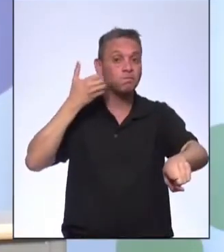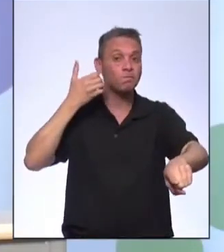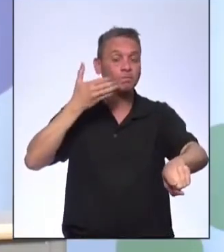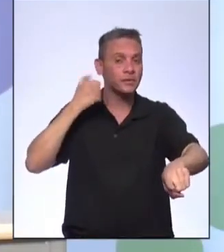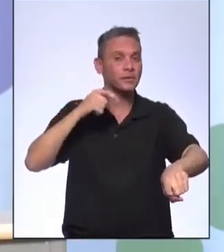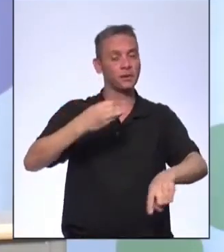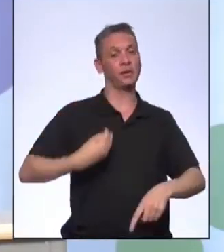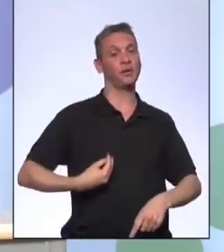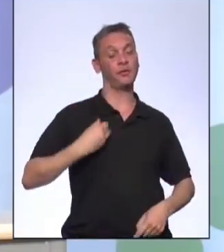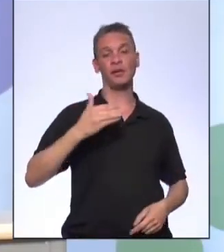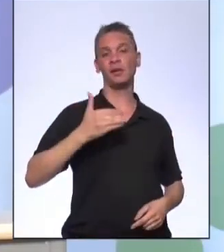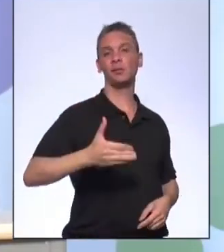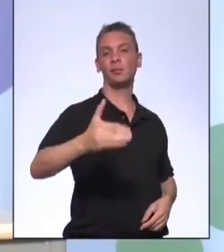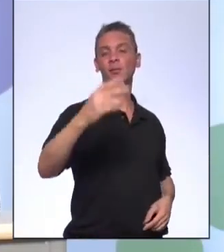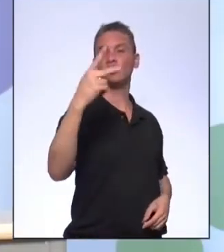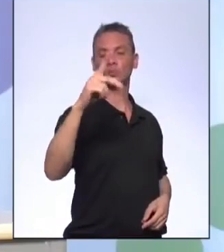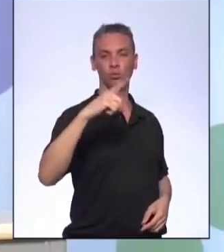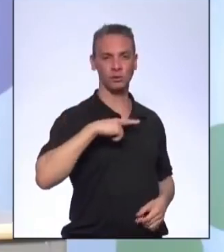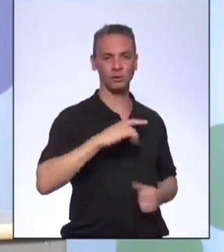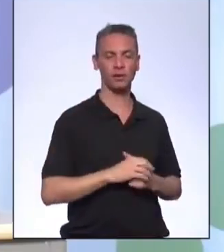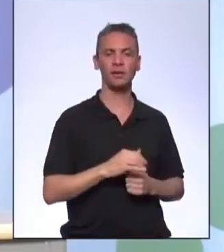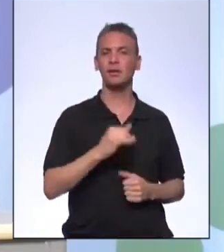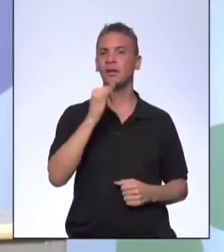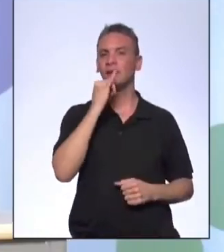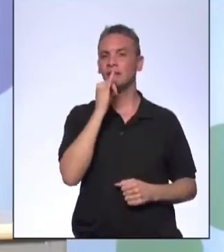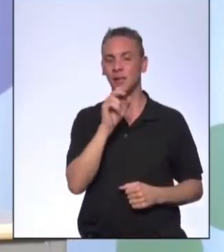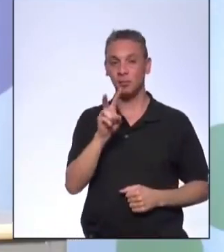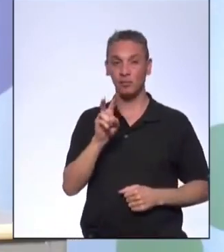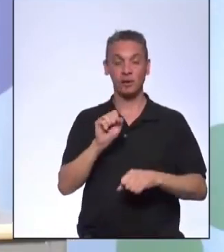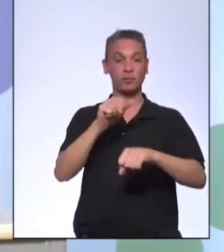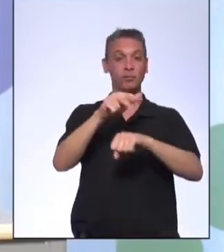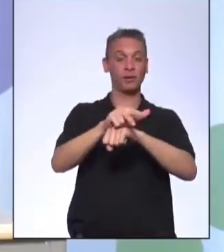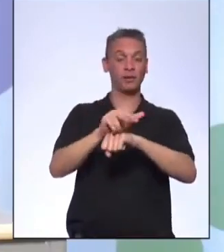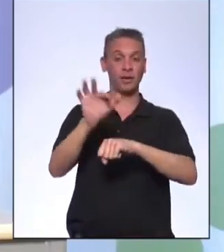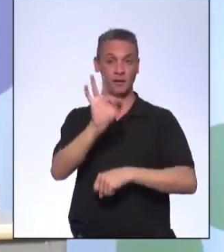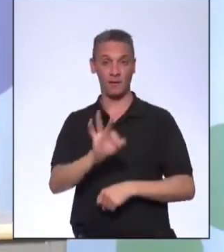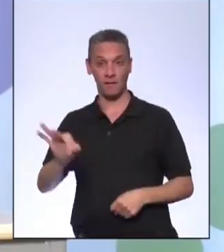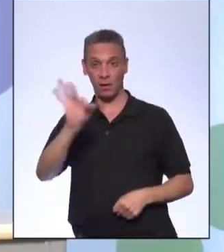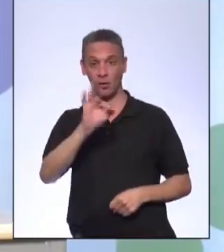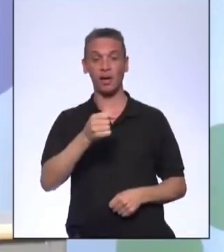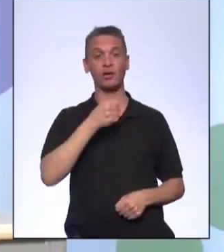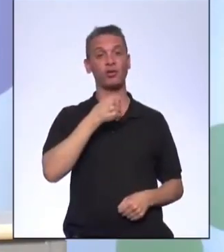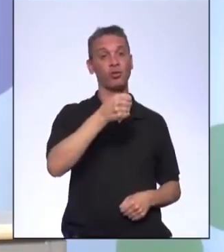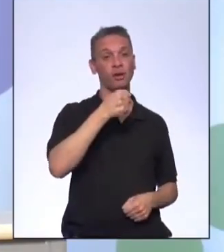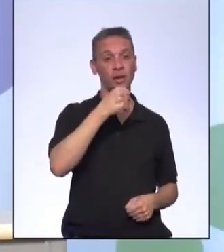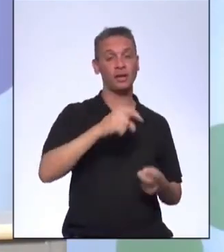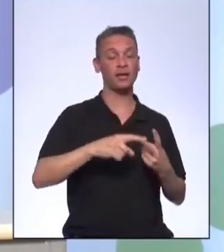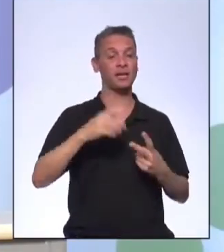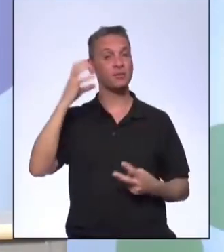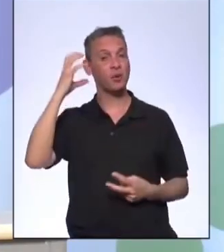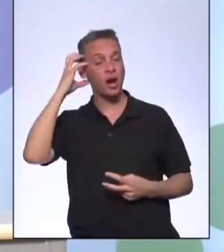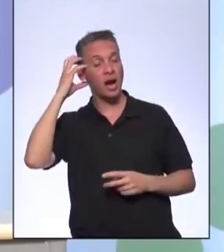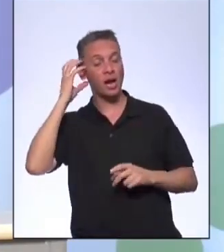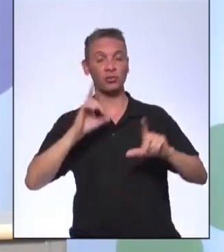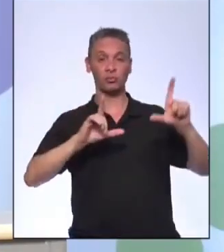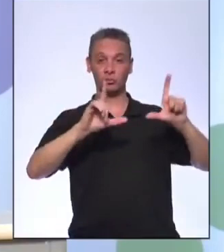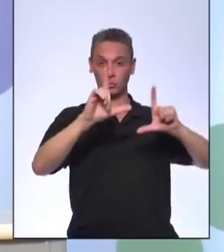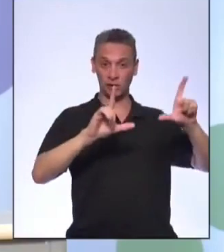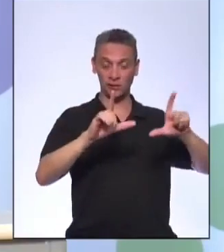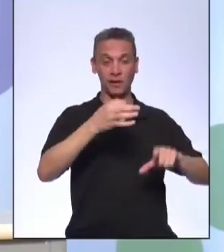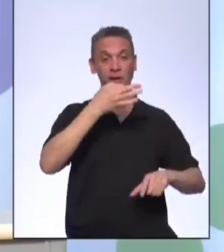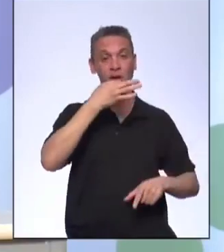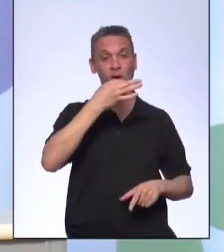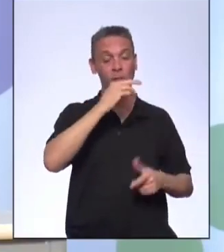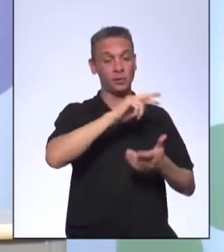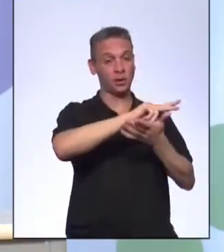vida de vocês. Se vocês forem fazer, por exemplo, a faculdade de jornalismo, rádio e TV, que são